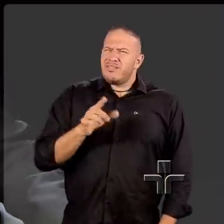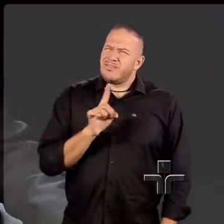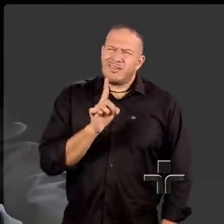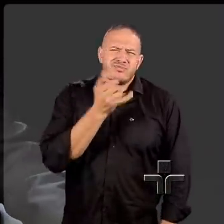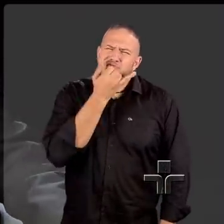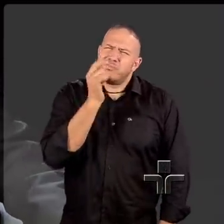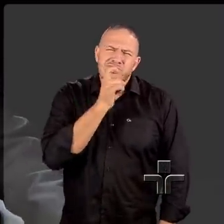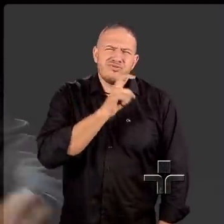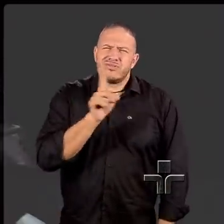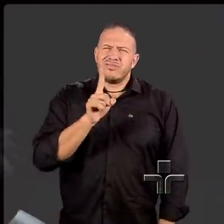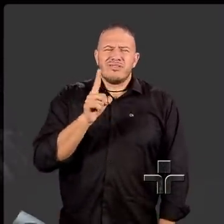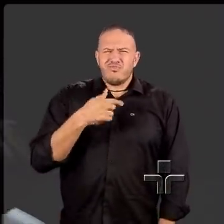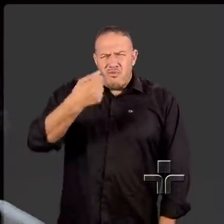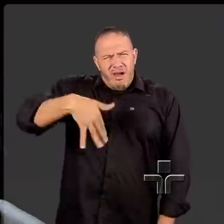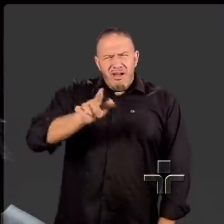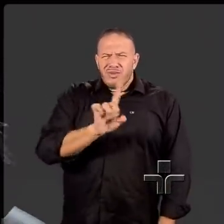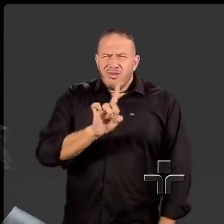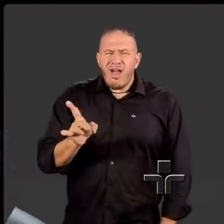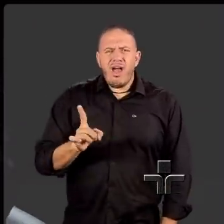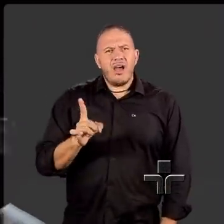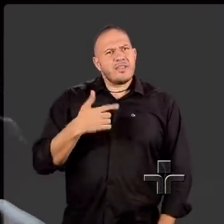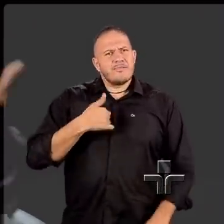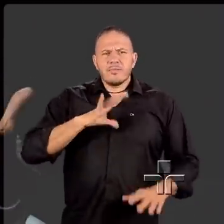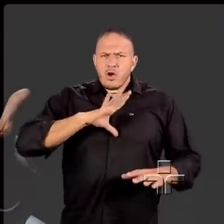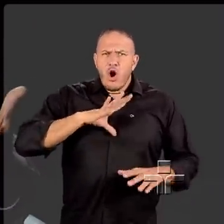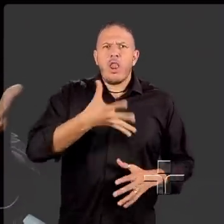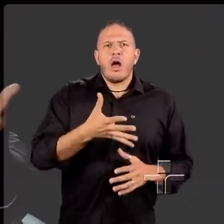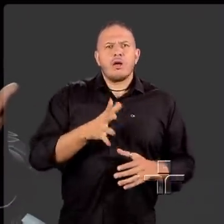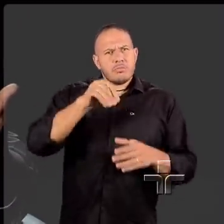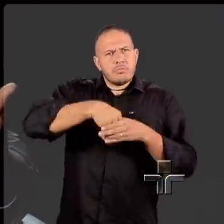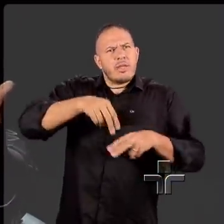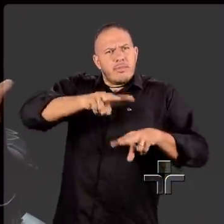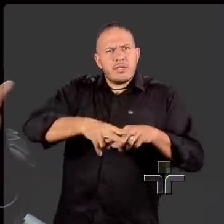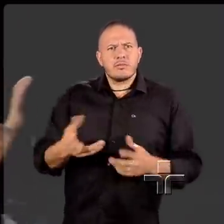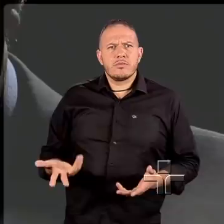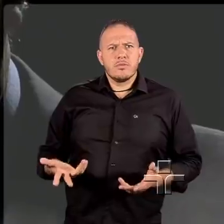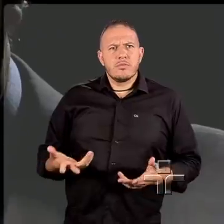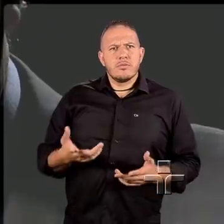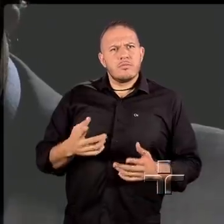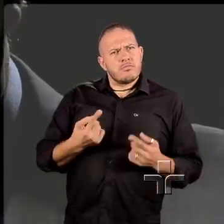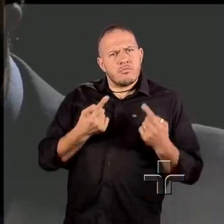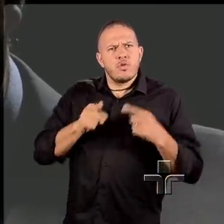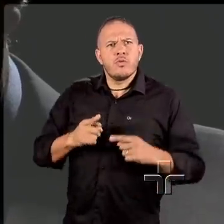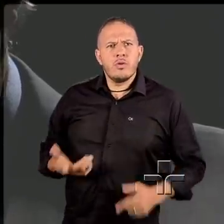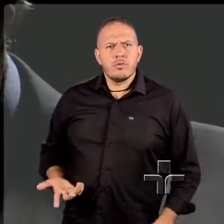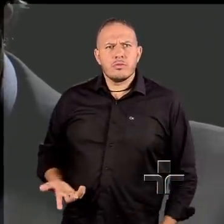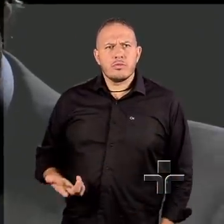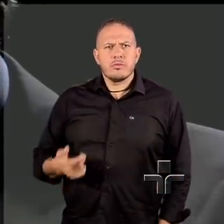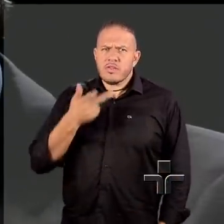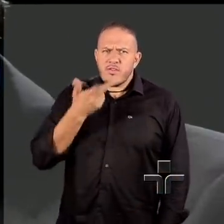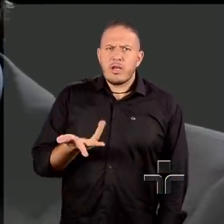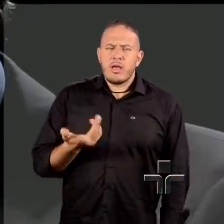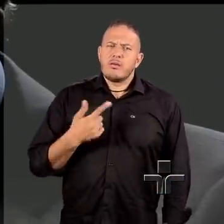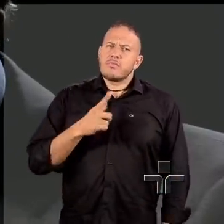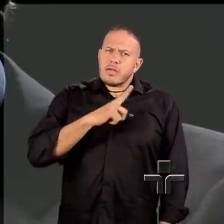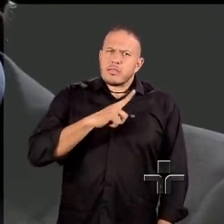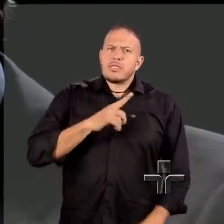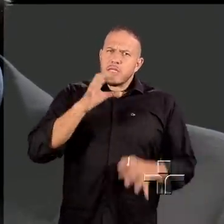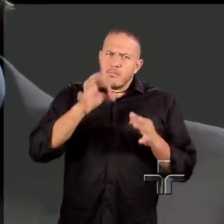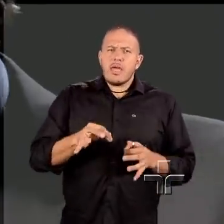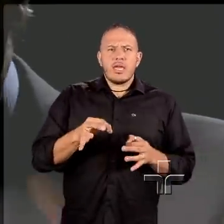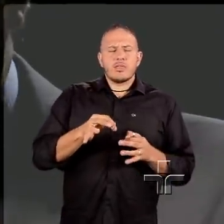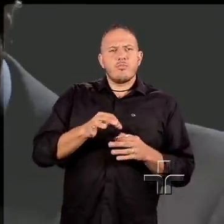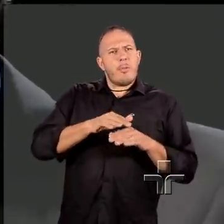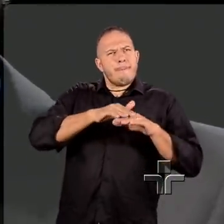não custa muito. É o problema de desafiar aqueles que estão presos. E aí, com isso, evitar com que haja uma